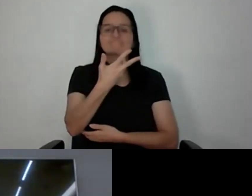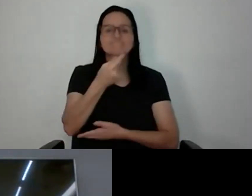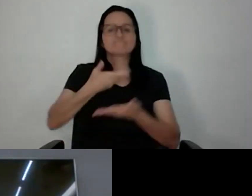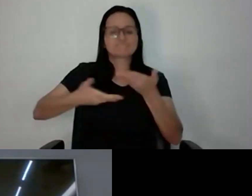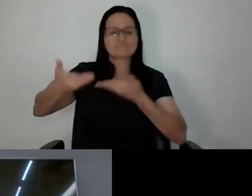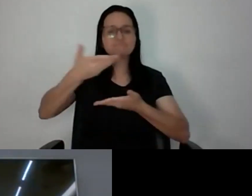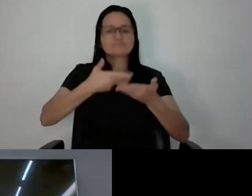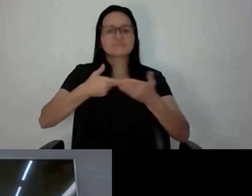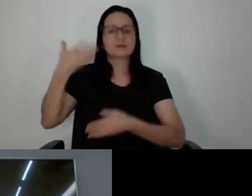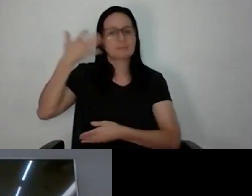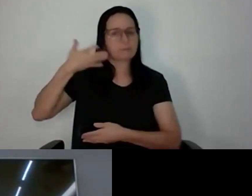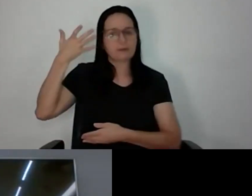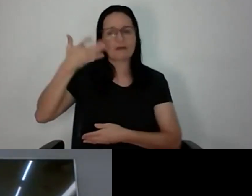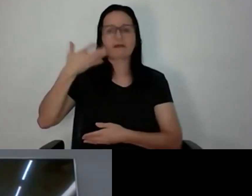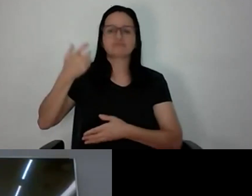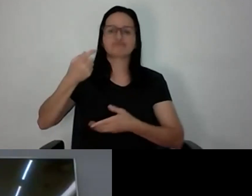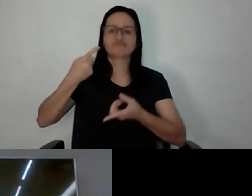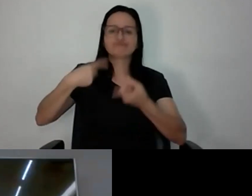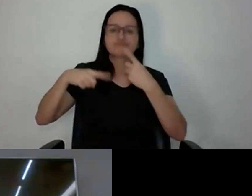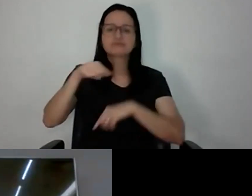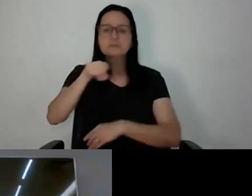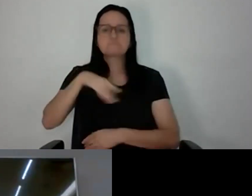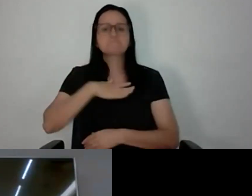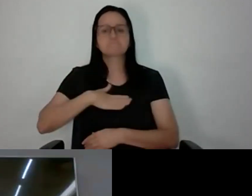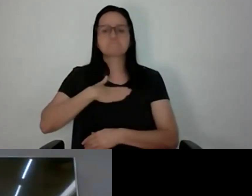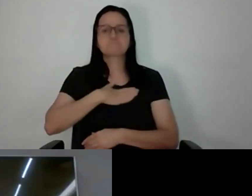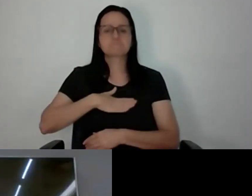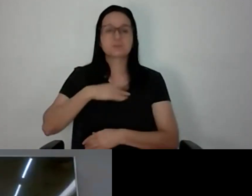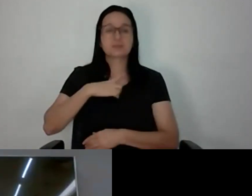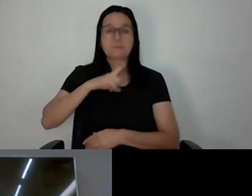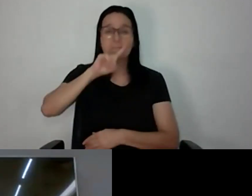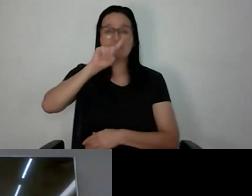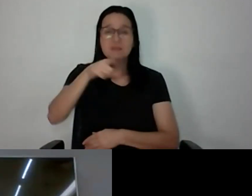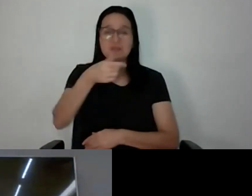muito dinâmica também. Acho que os nossos alunos gostaram bastante. Temos mais de